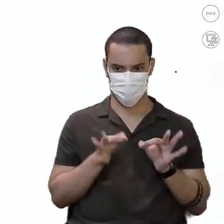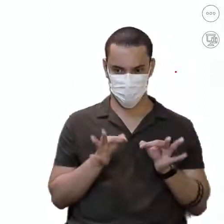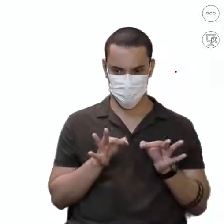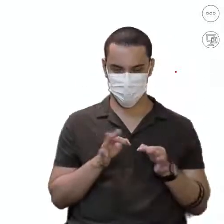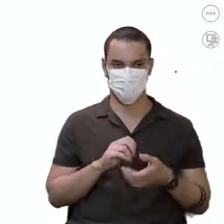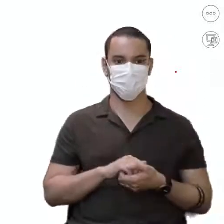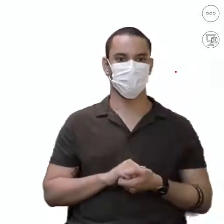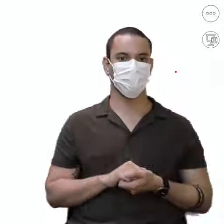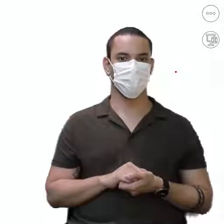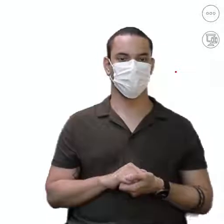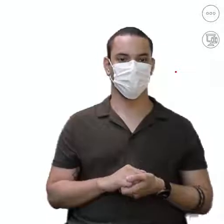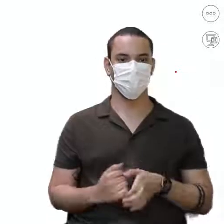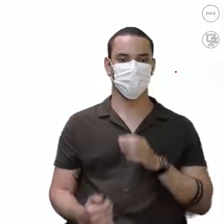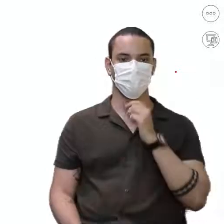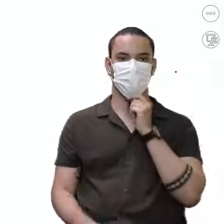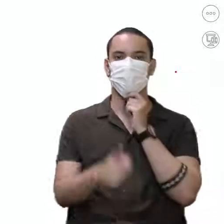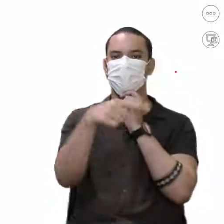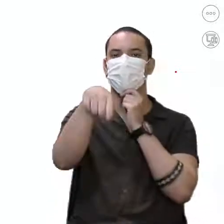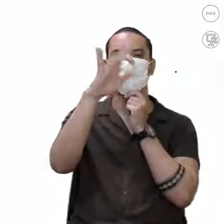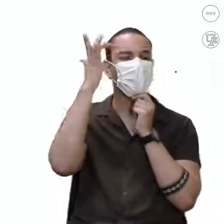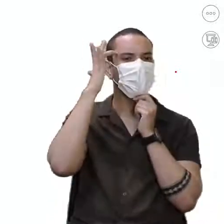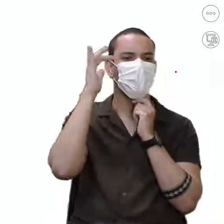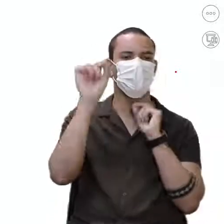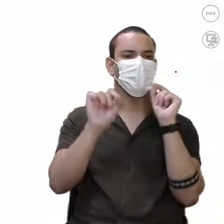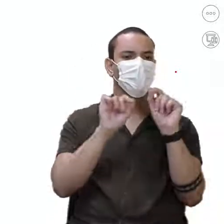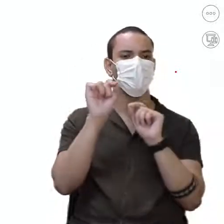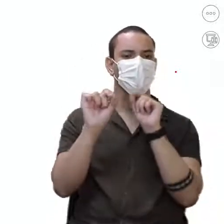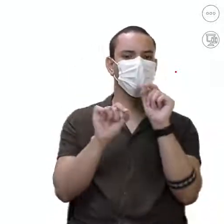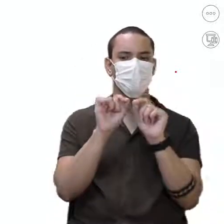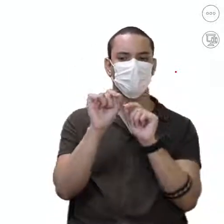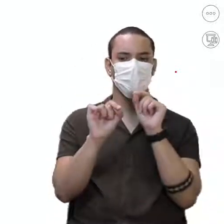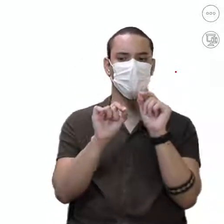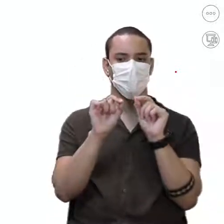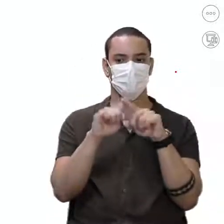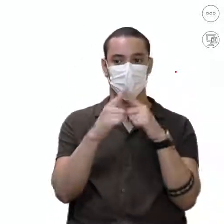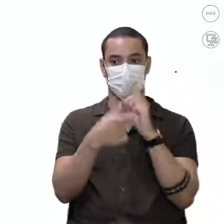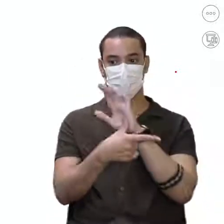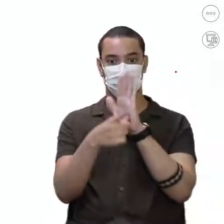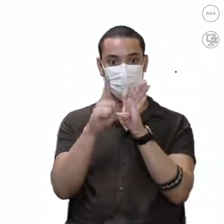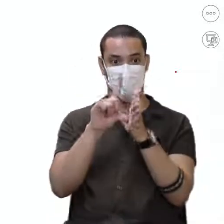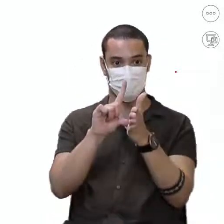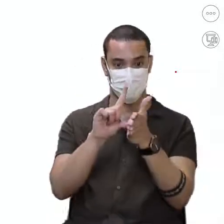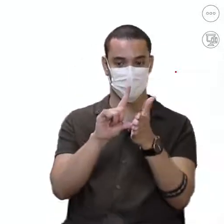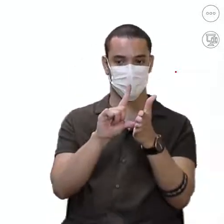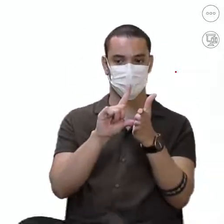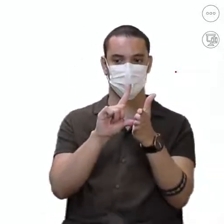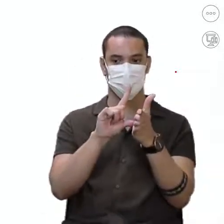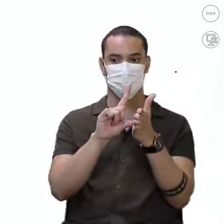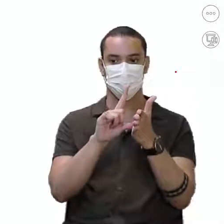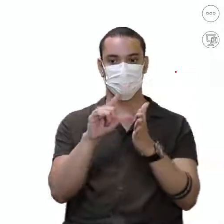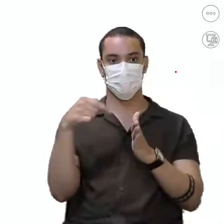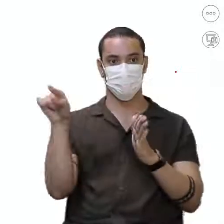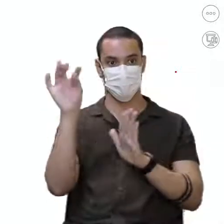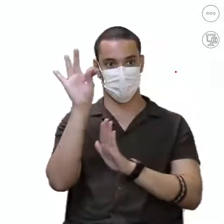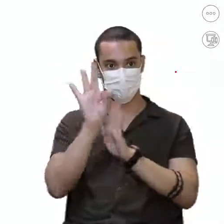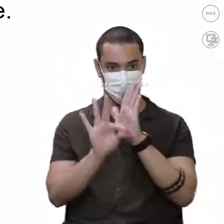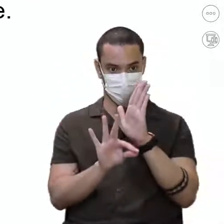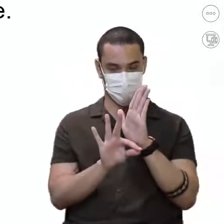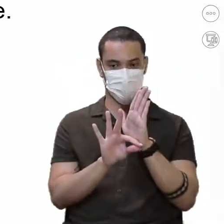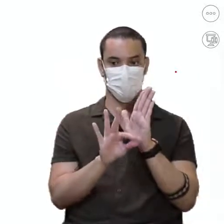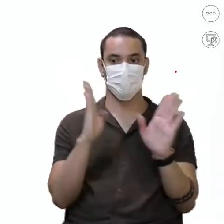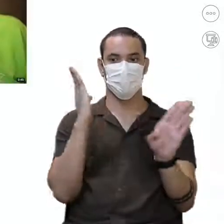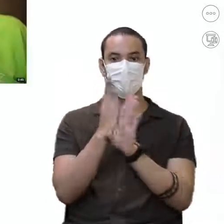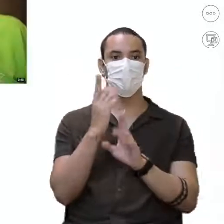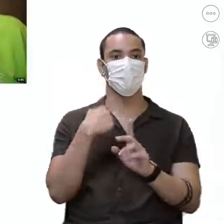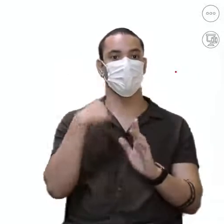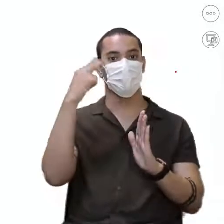Certo? E aí, o que vocês acham? Será que é essa? Mas antes de a gente voltar lá, antes de a gente descobrir,